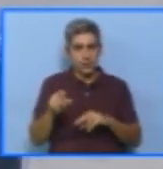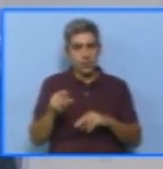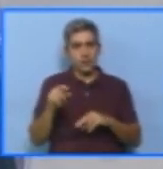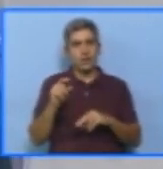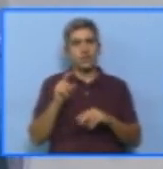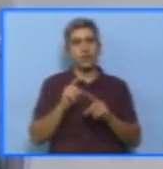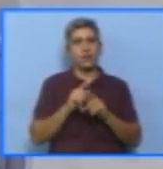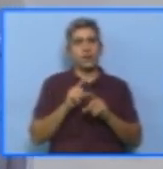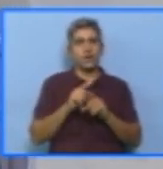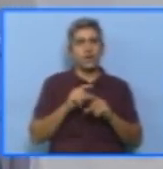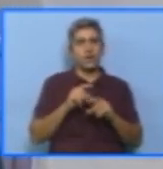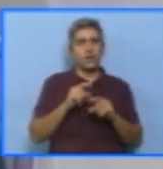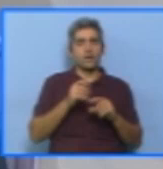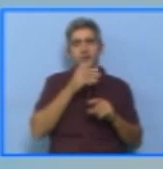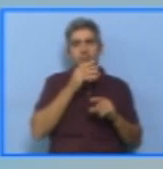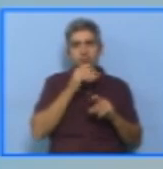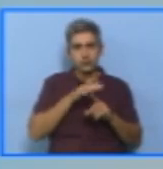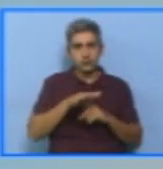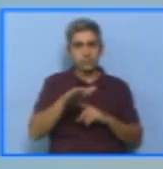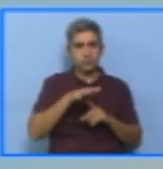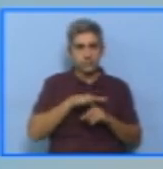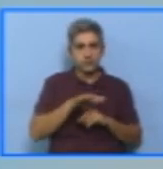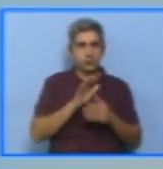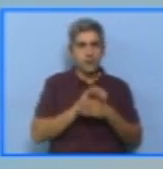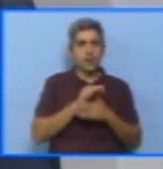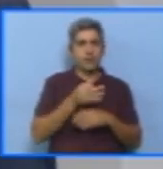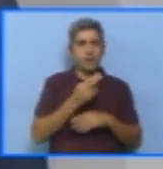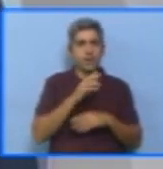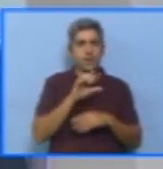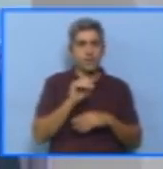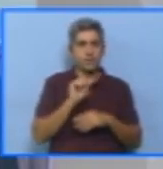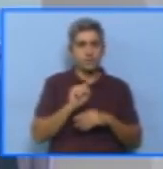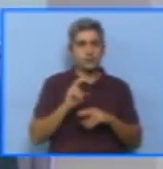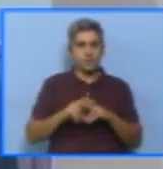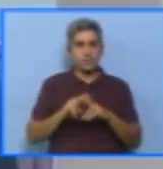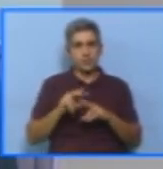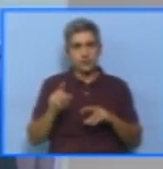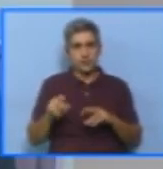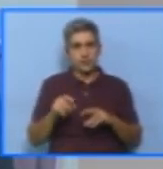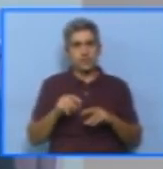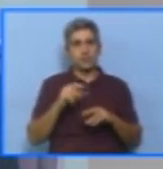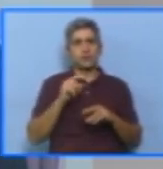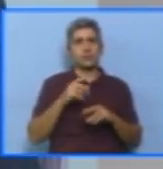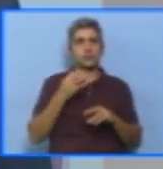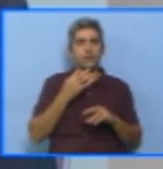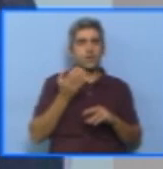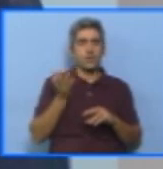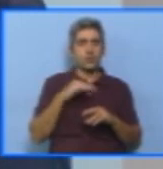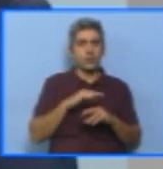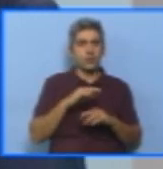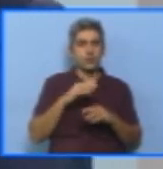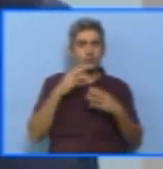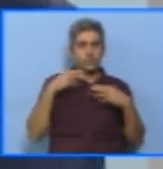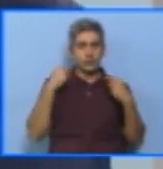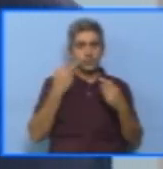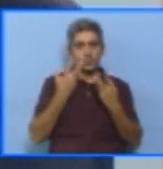é um púlpito de pregação. Muitas das cartas de Paulo são da prisão e são certamente fruto do espírito que está